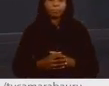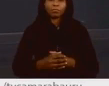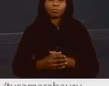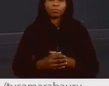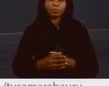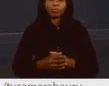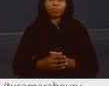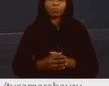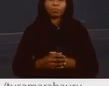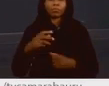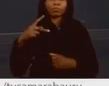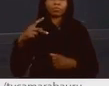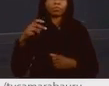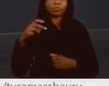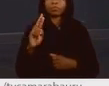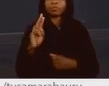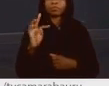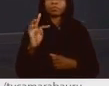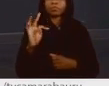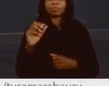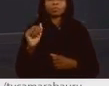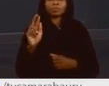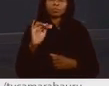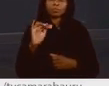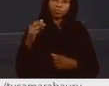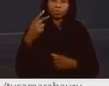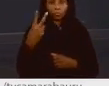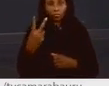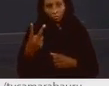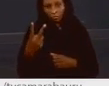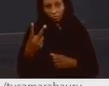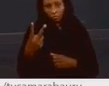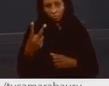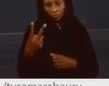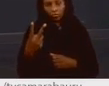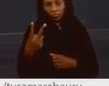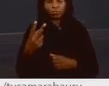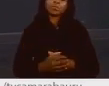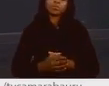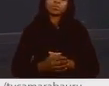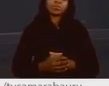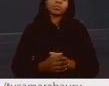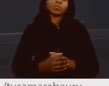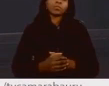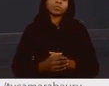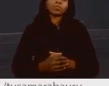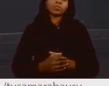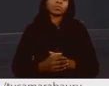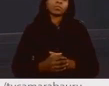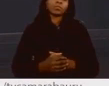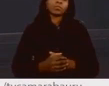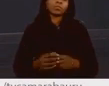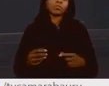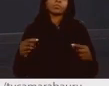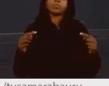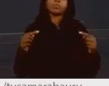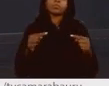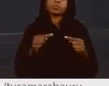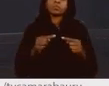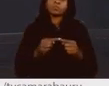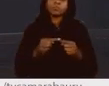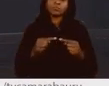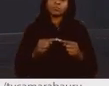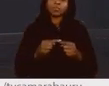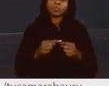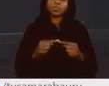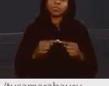portarias, duas especificamente, que tratam sobre a suspensão das aulas, que